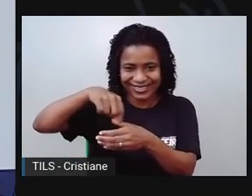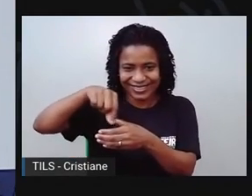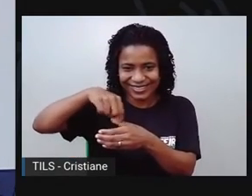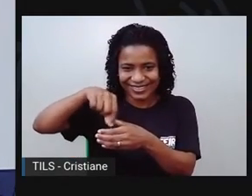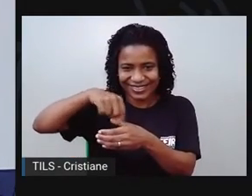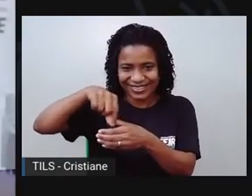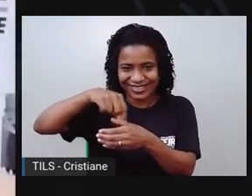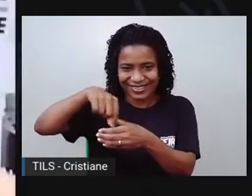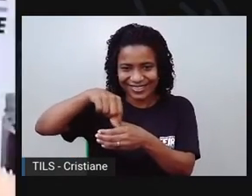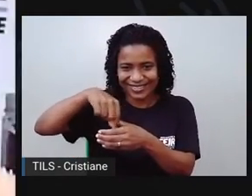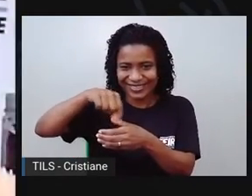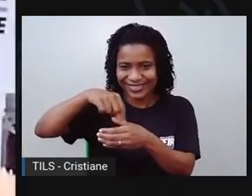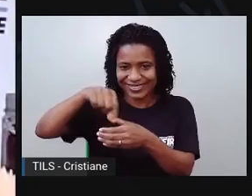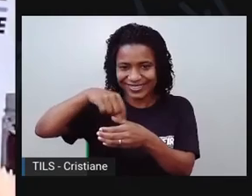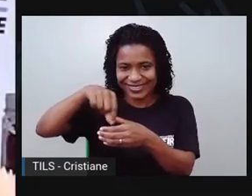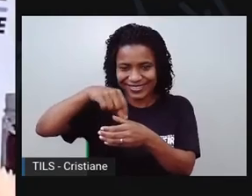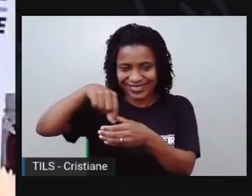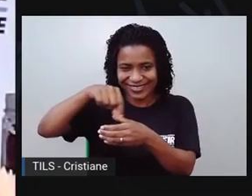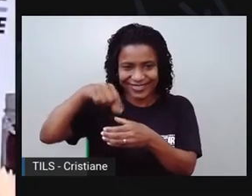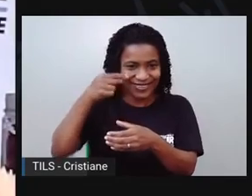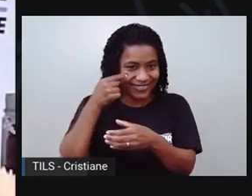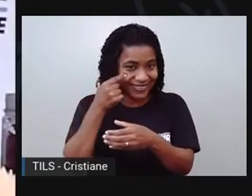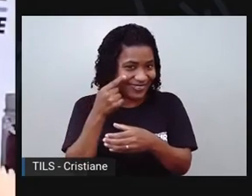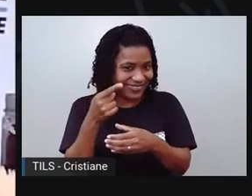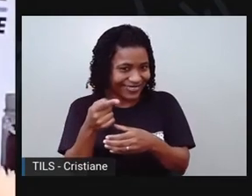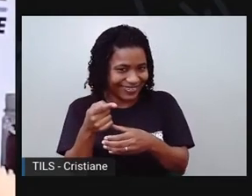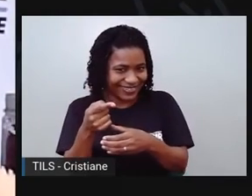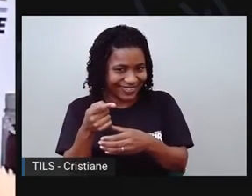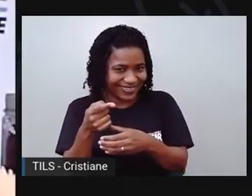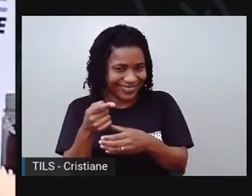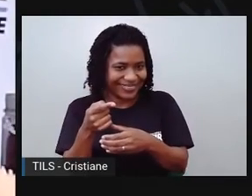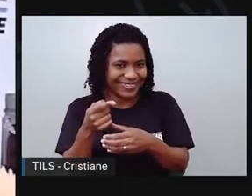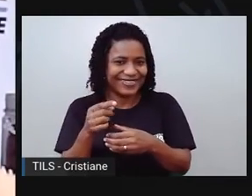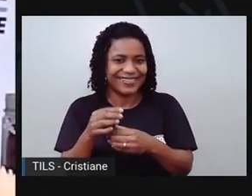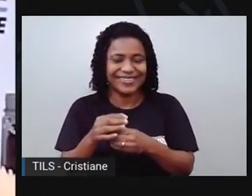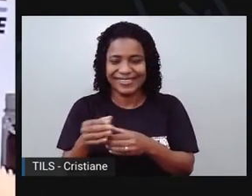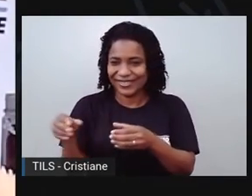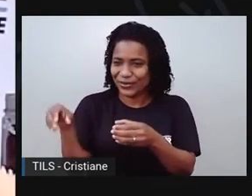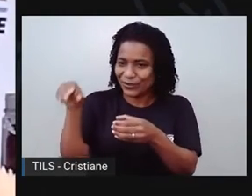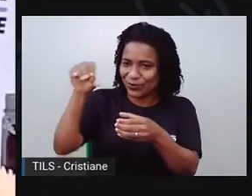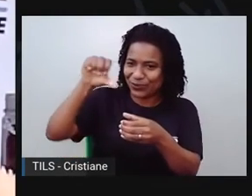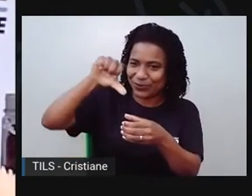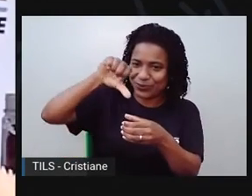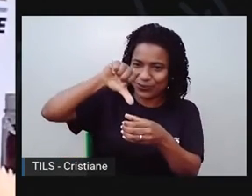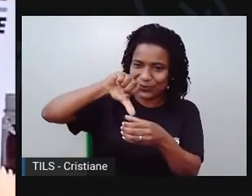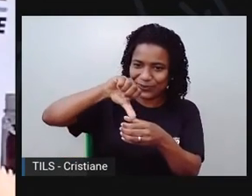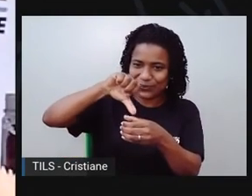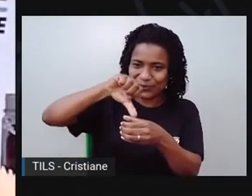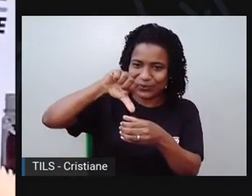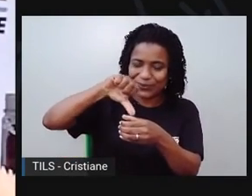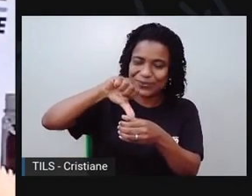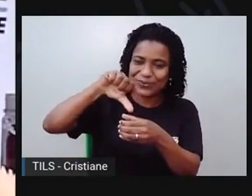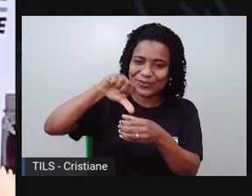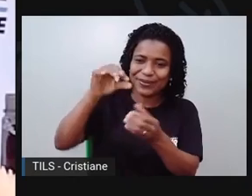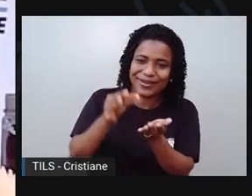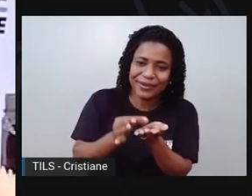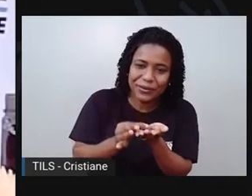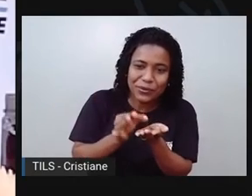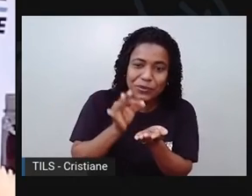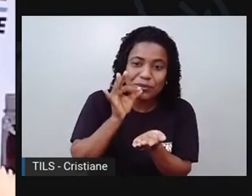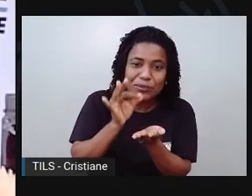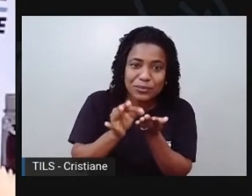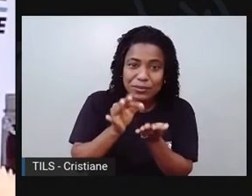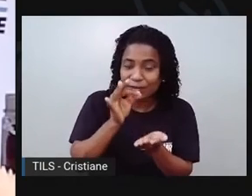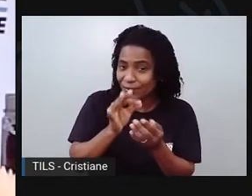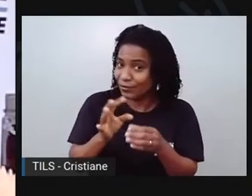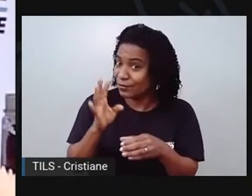o chazinho. Olha só. E agora eu vou despejar esse chá aqui na xícara. Prestem bem